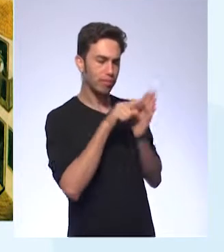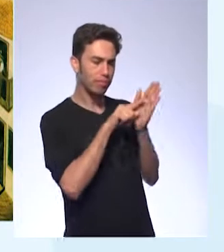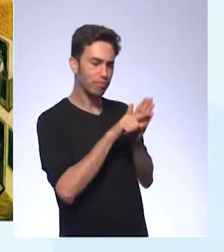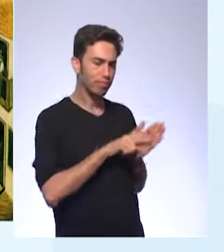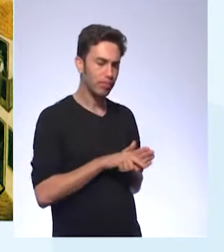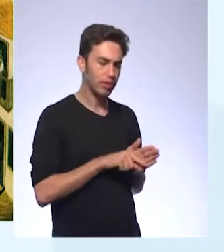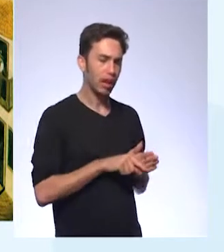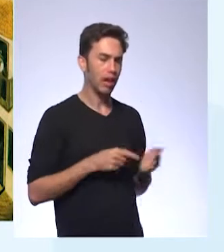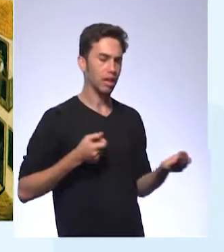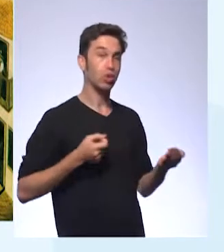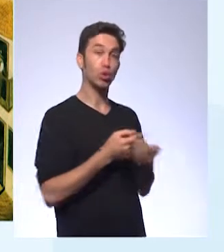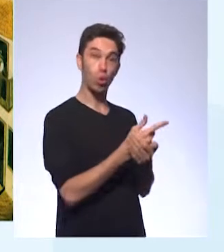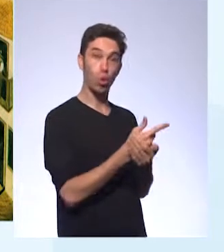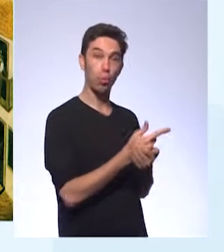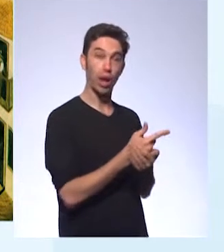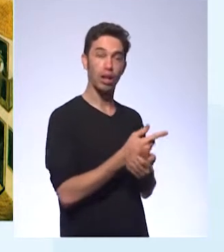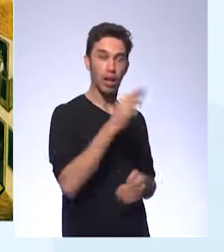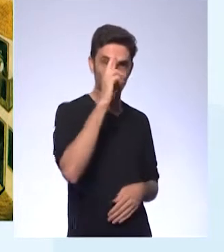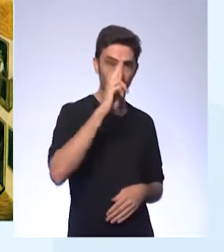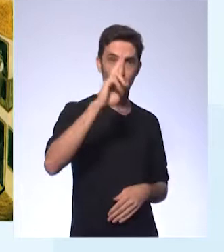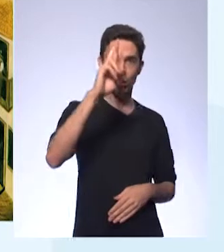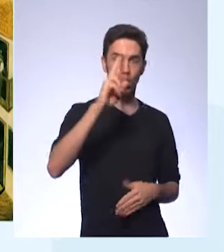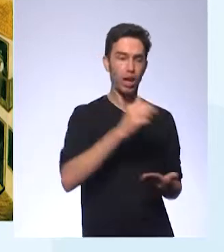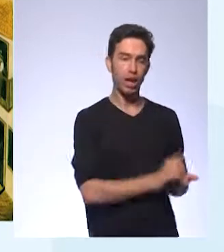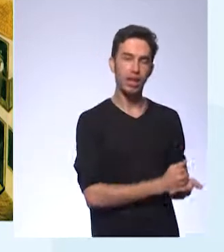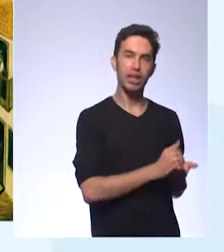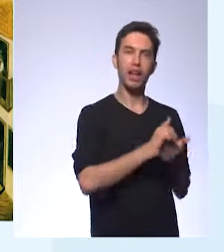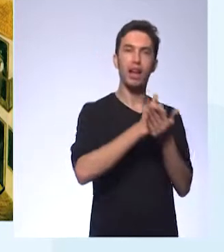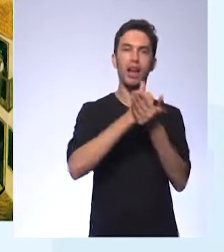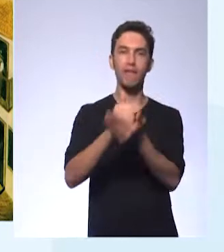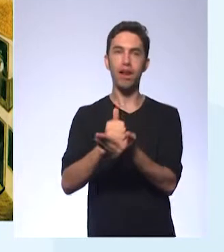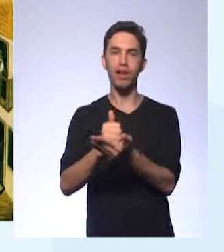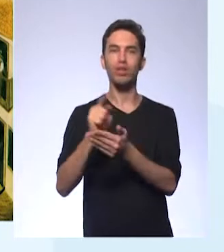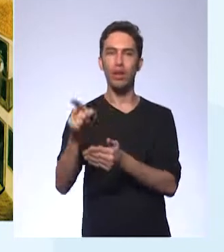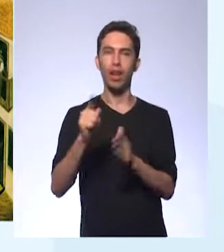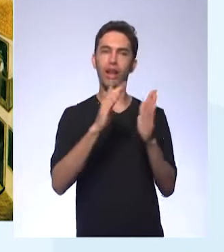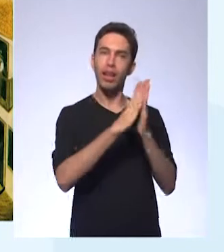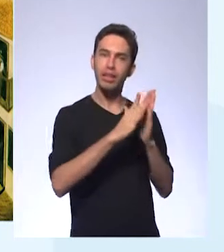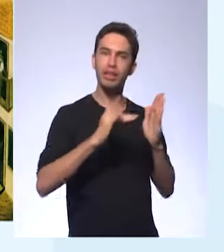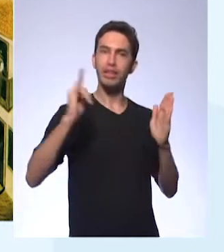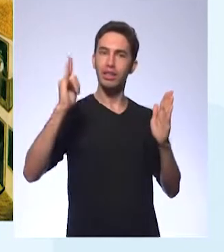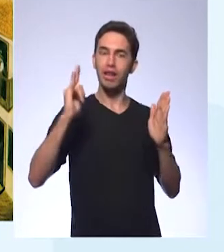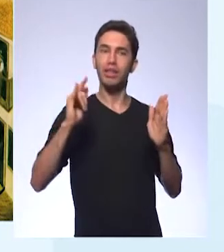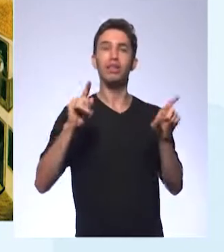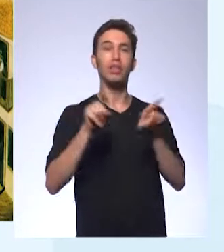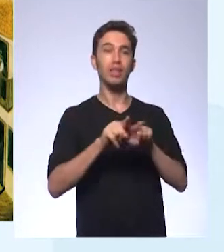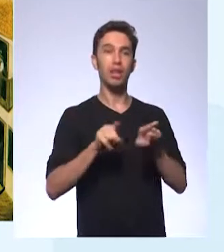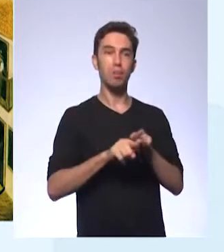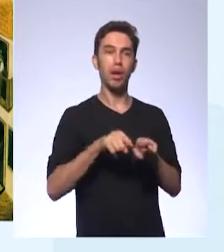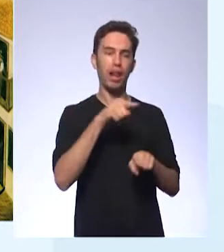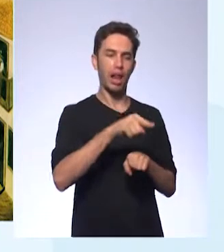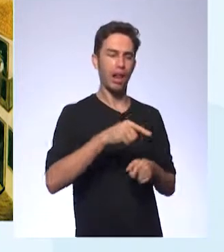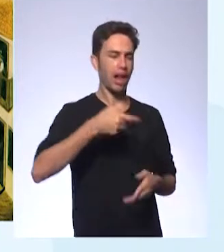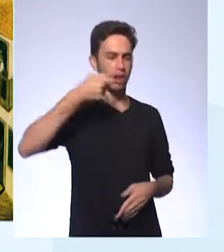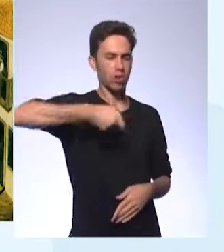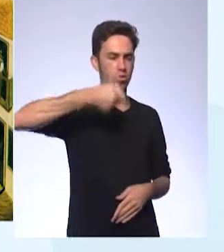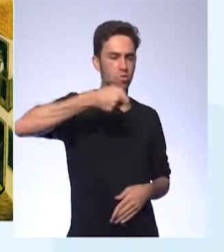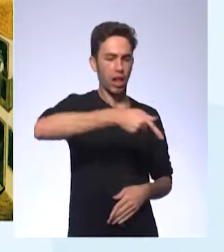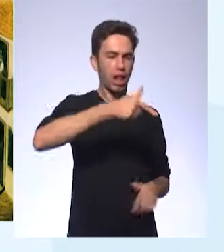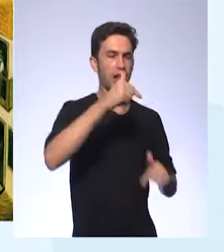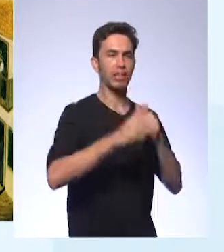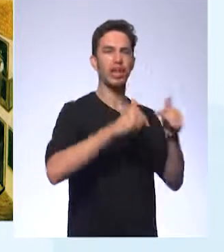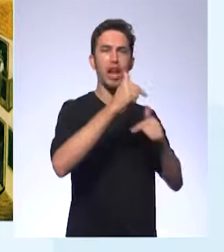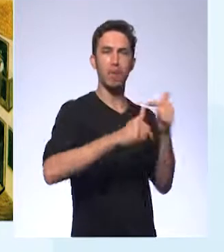senhores, eles eram alocados nas senzalas e submetidos a trabalhos forçados